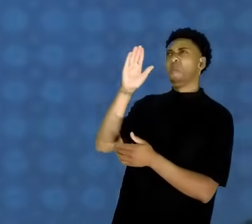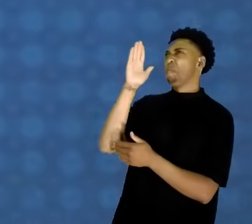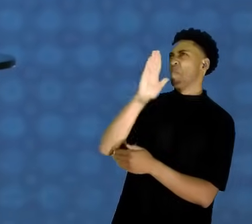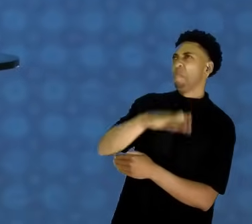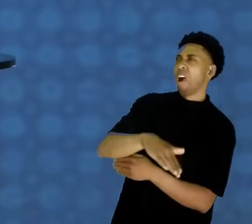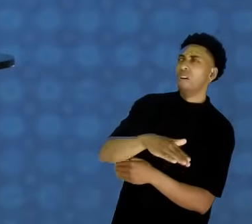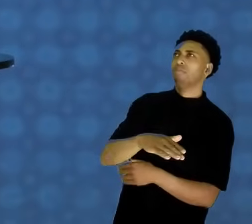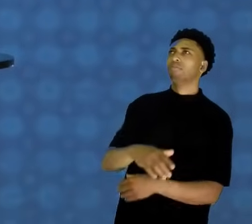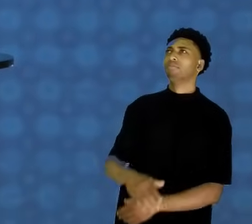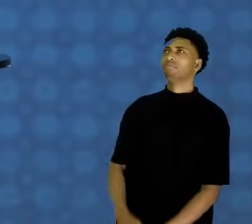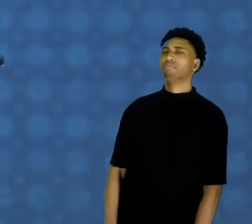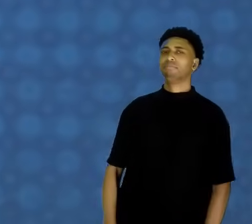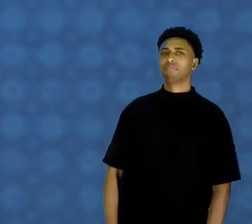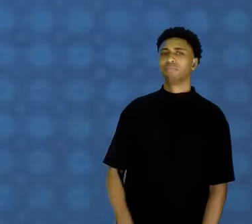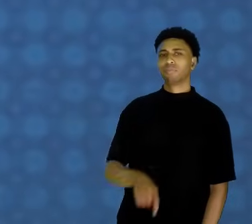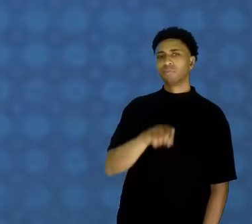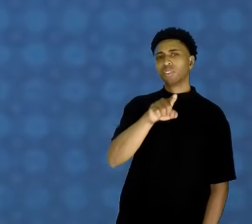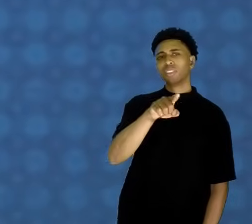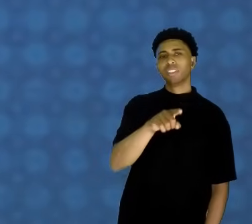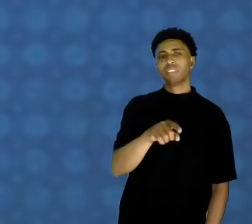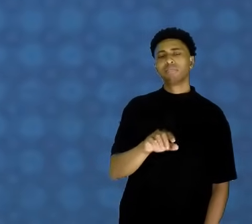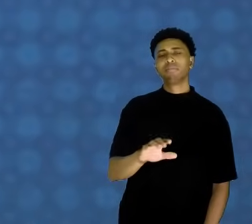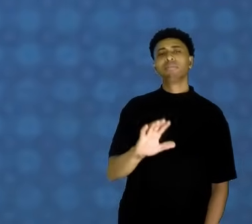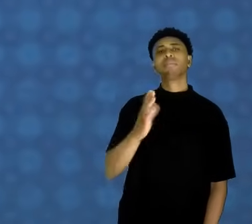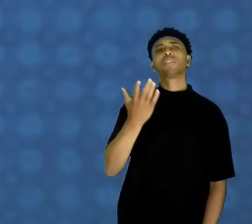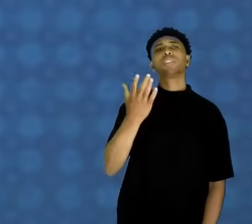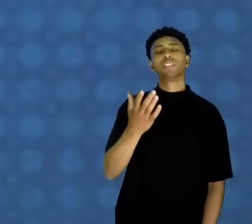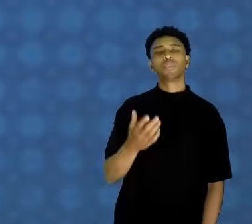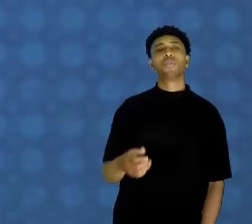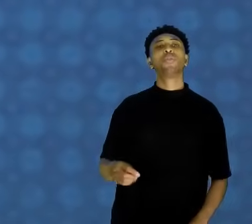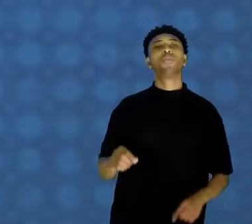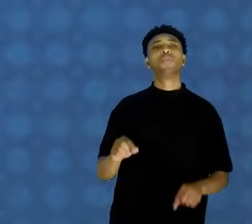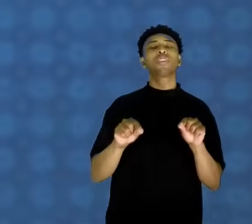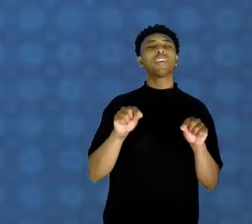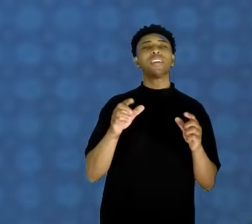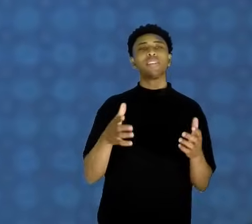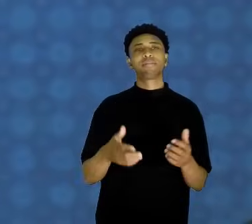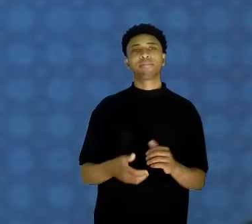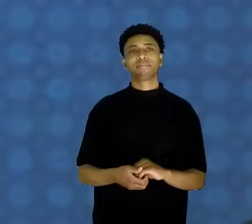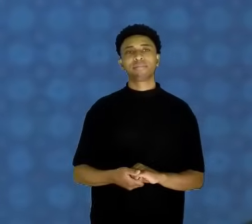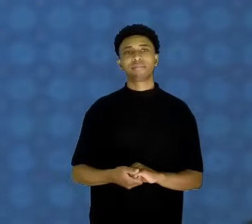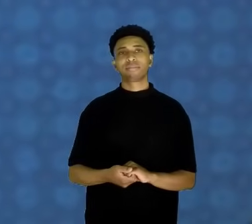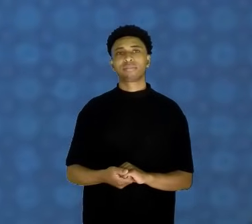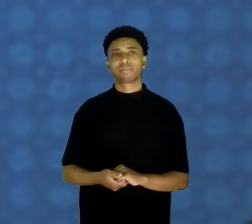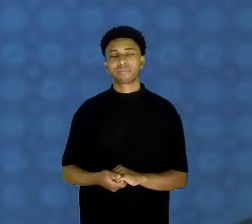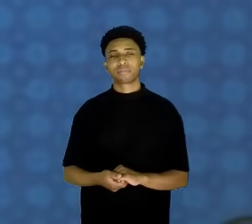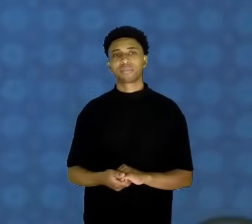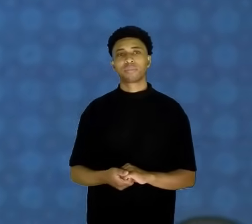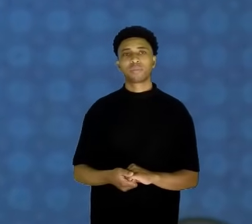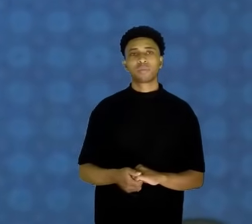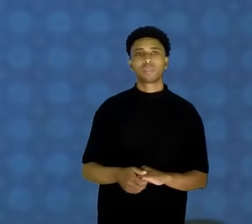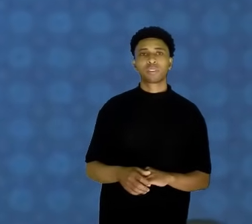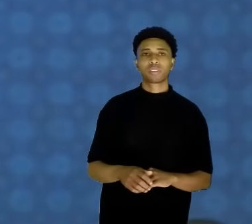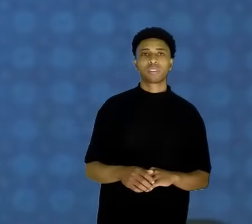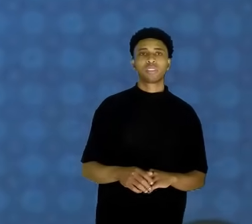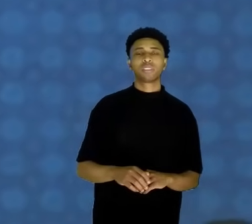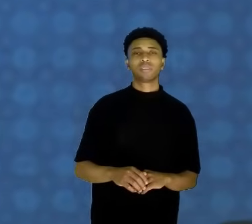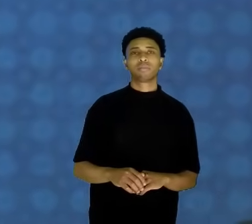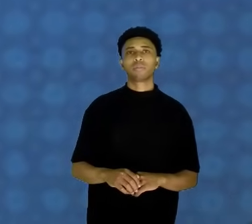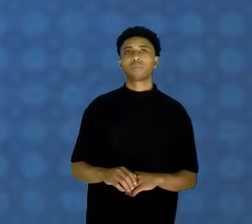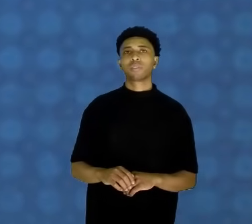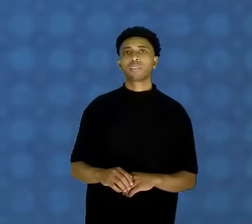O que nós faremos? O que nós faremos quando simplesmente Deus nos humilha?